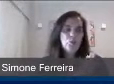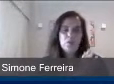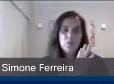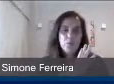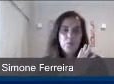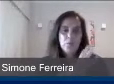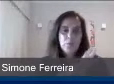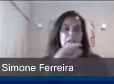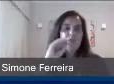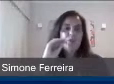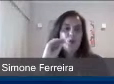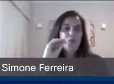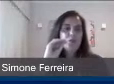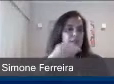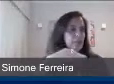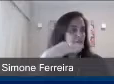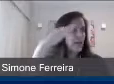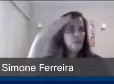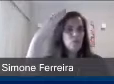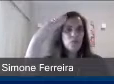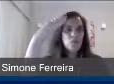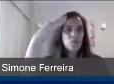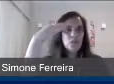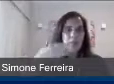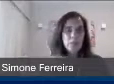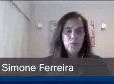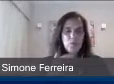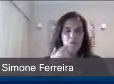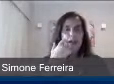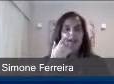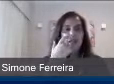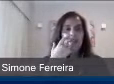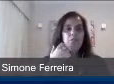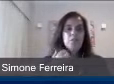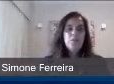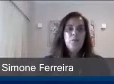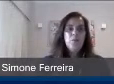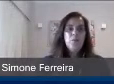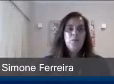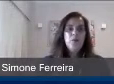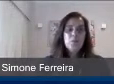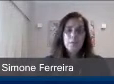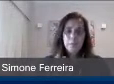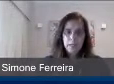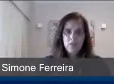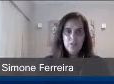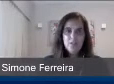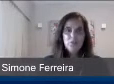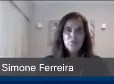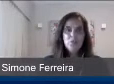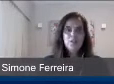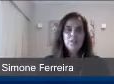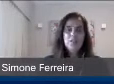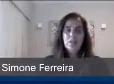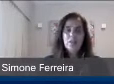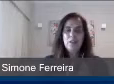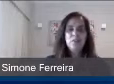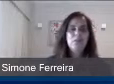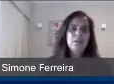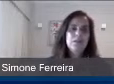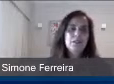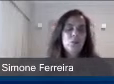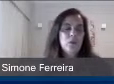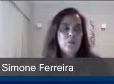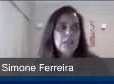qual você tem vários capítulos e ali você pode, você aprende, isso é uma colaboração